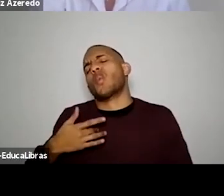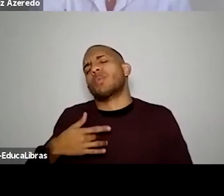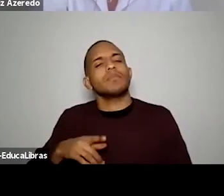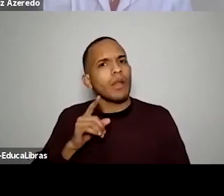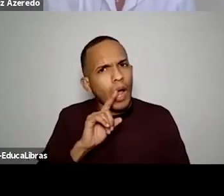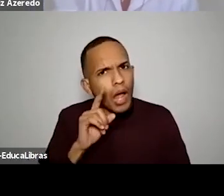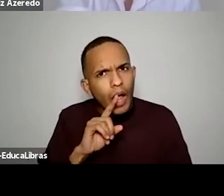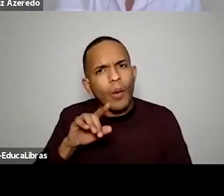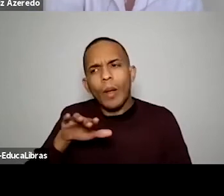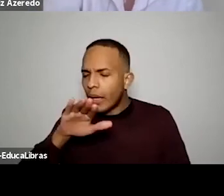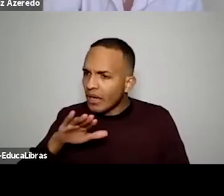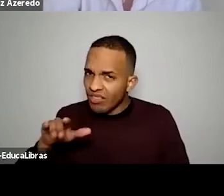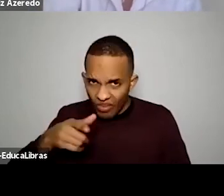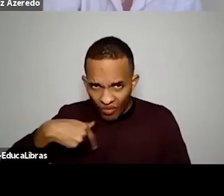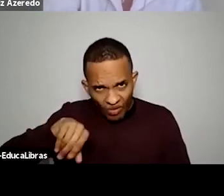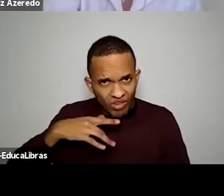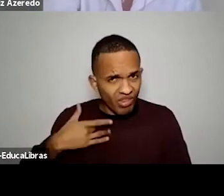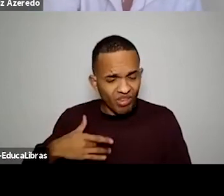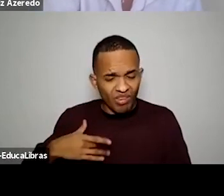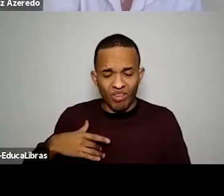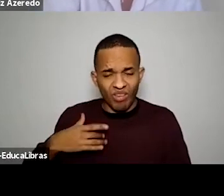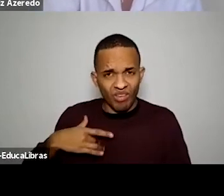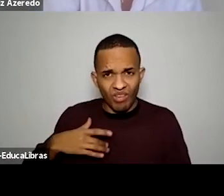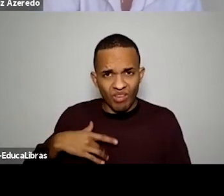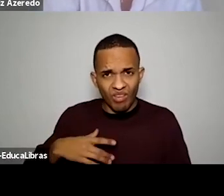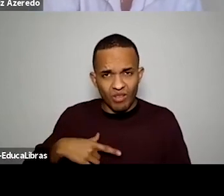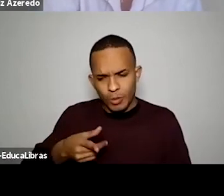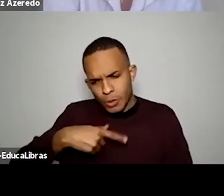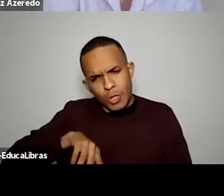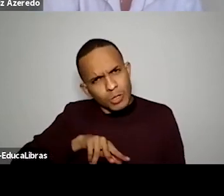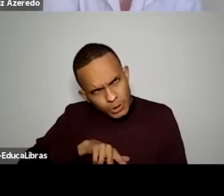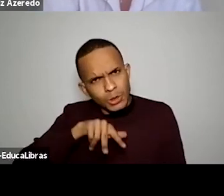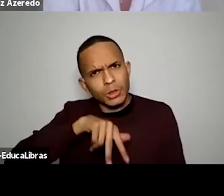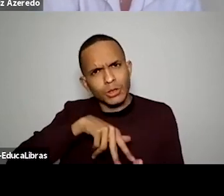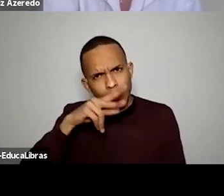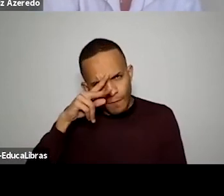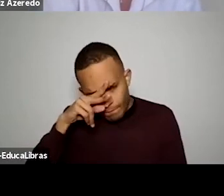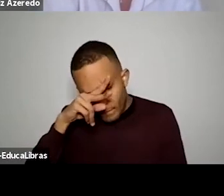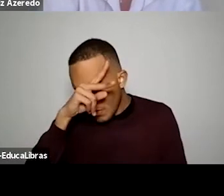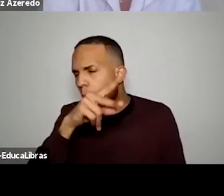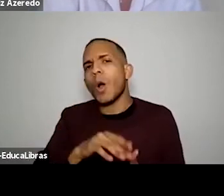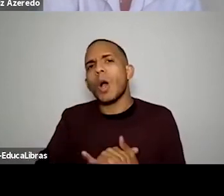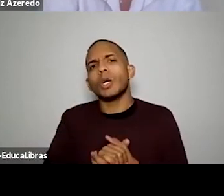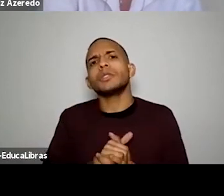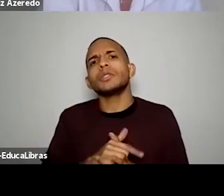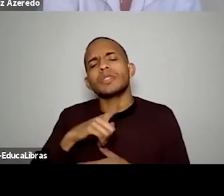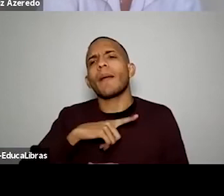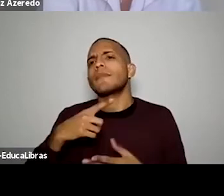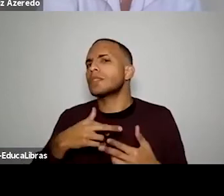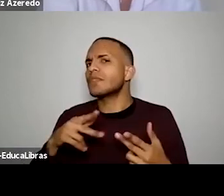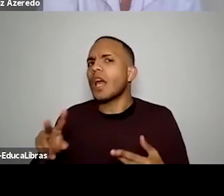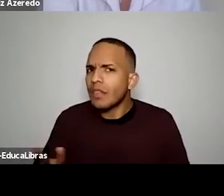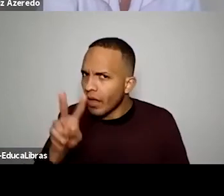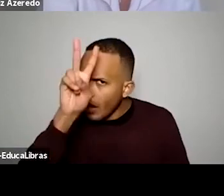nós não somos coitados, nós não somos pobrinhos, nós somos fortes, nós somos ricos, é assim que nós nos posicionamos, nós queremos ser agente da nossa